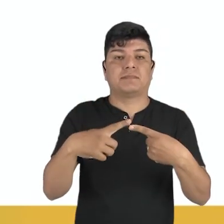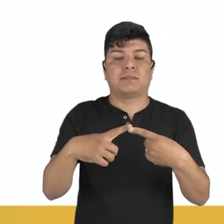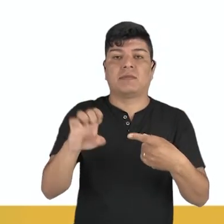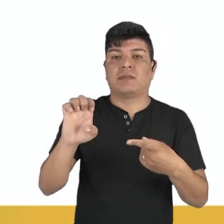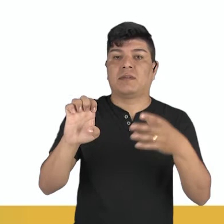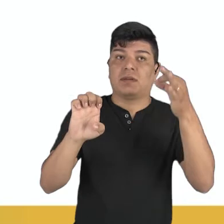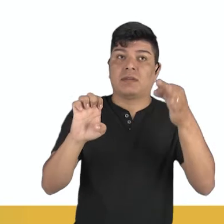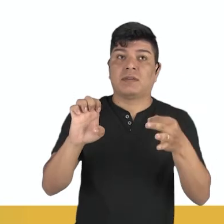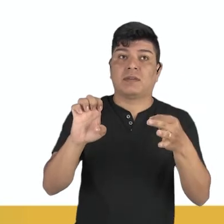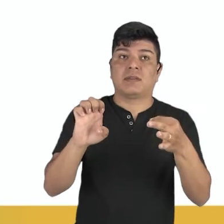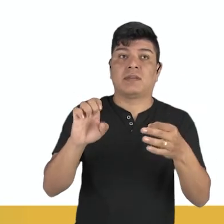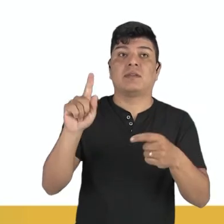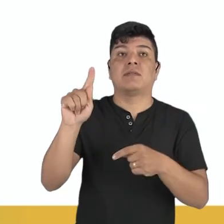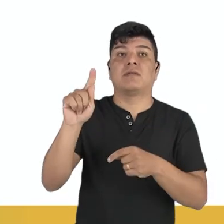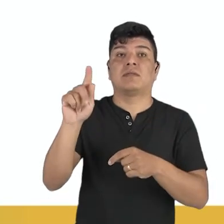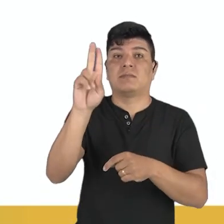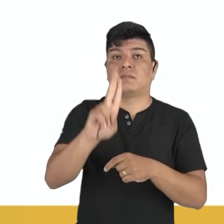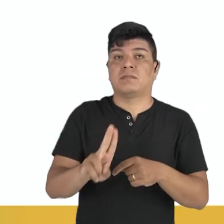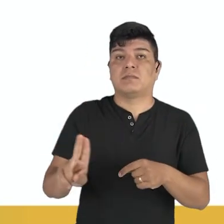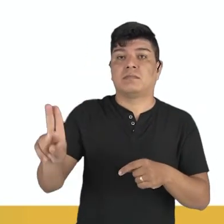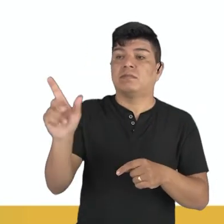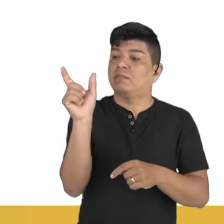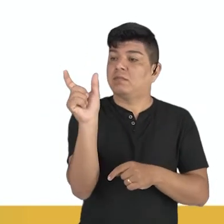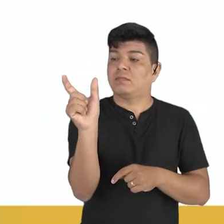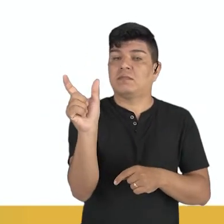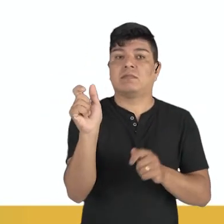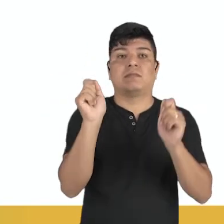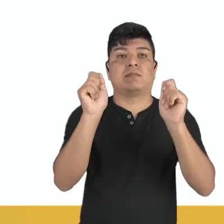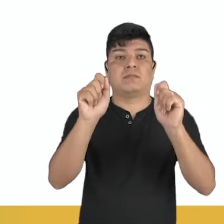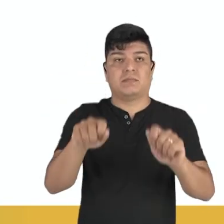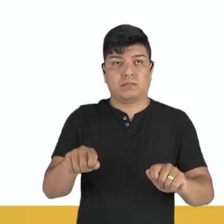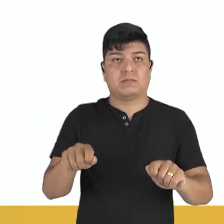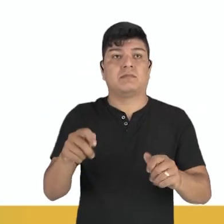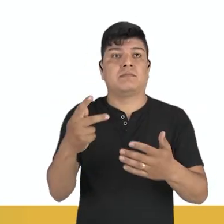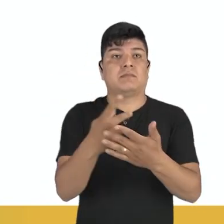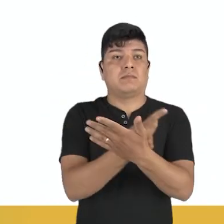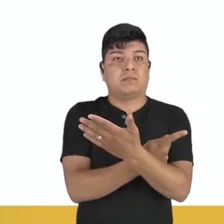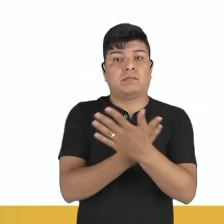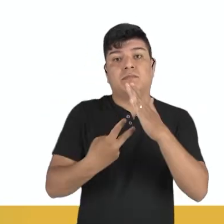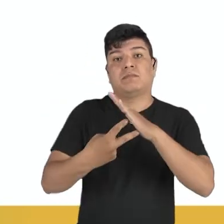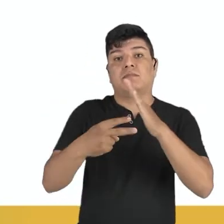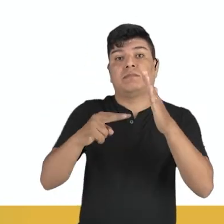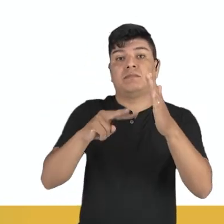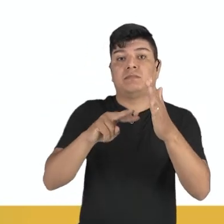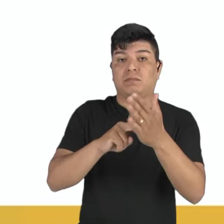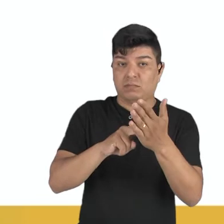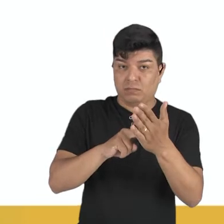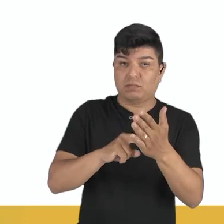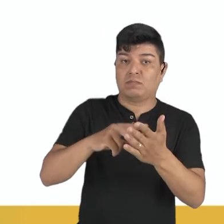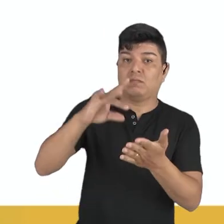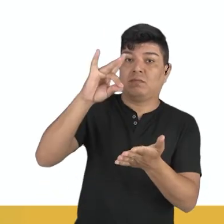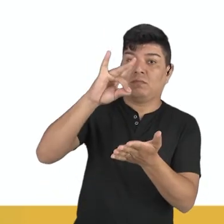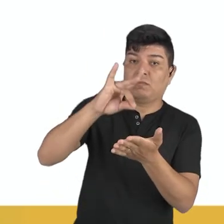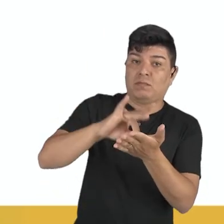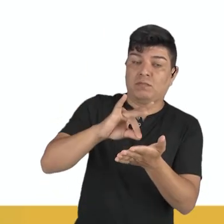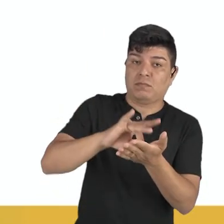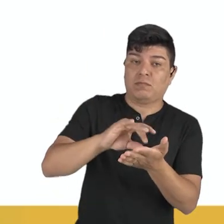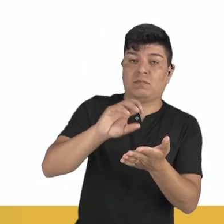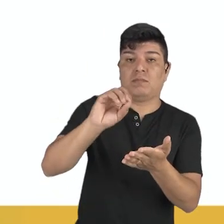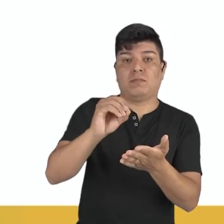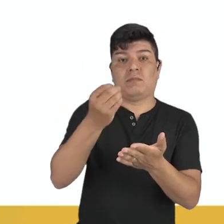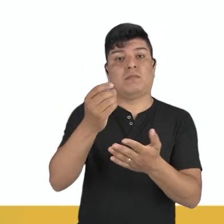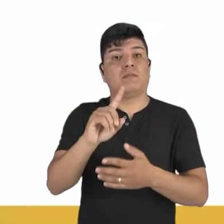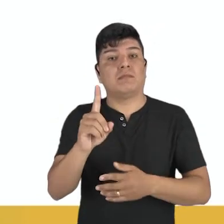porque ele vai dizer ali ó o trabalho com as palavras podem ser realizado com o sentido denotativo ou conotativo